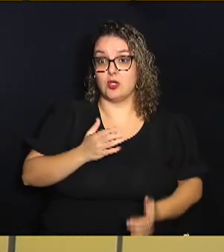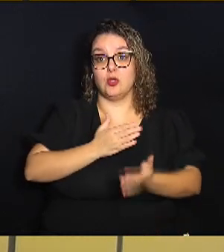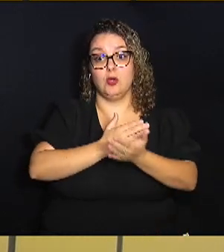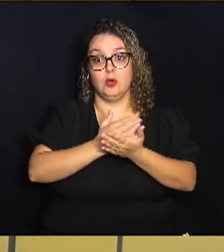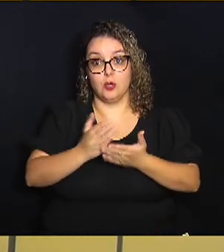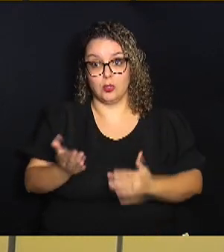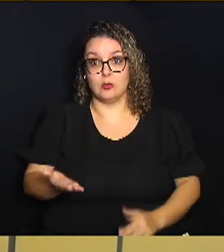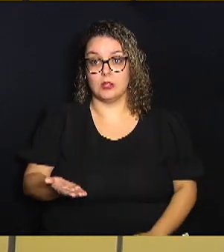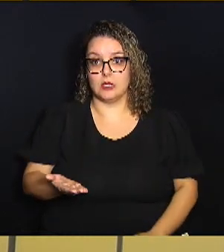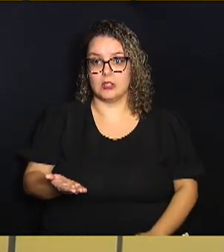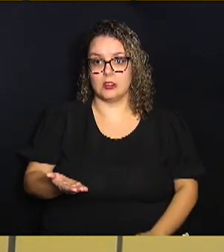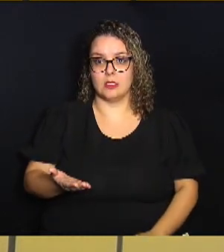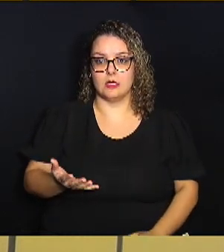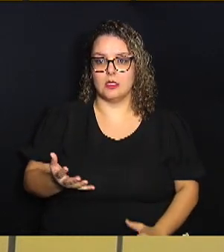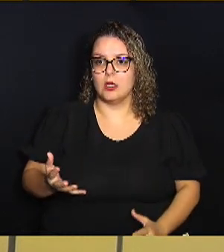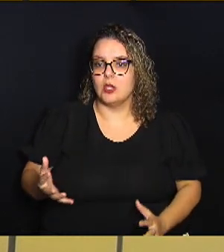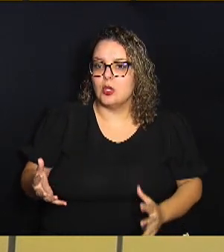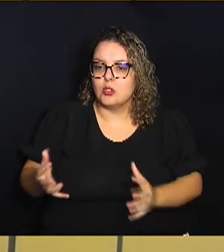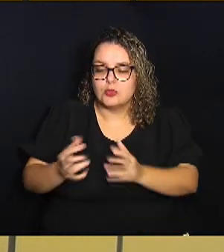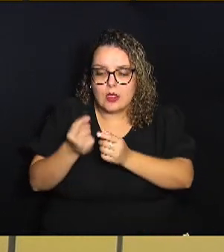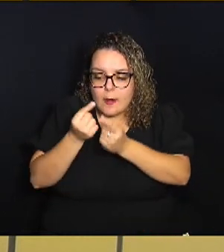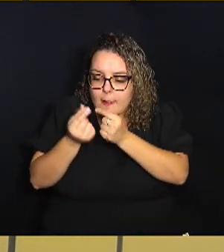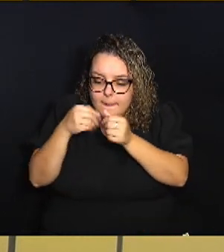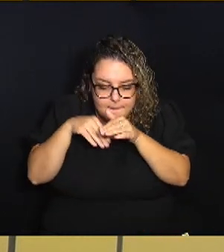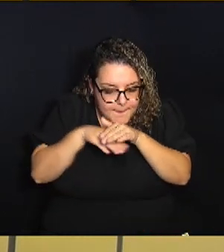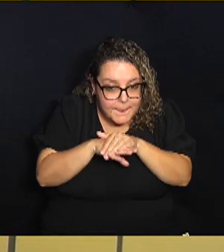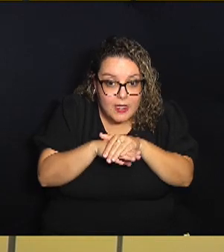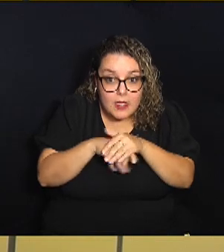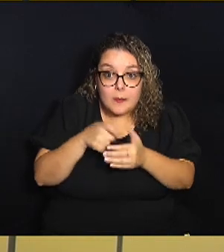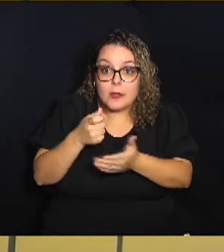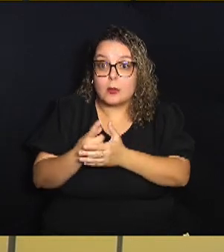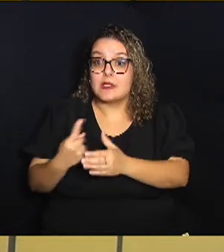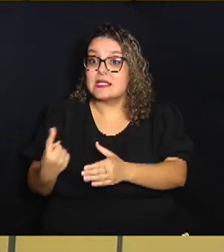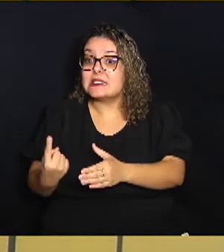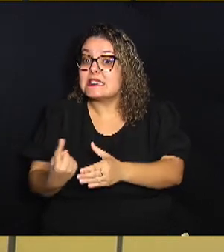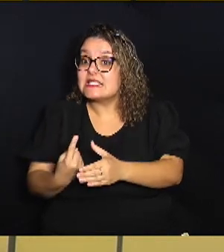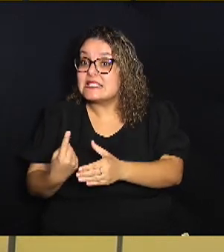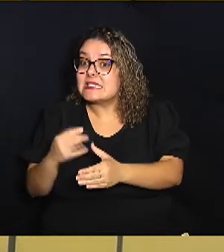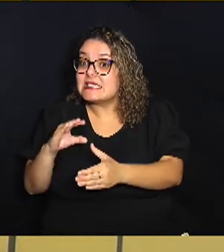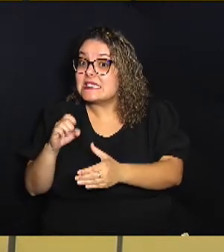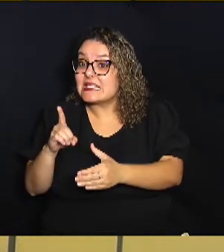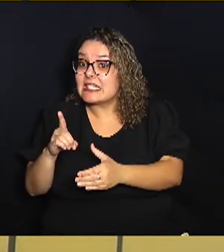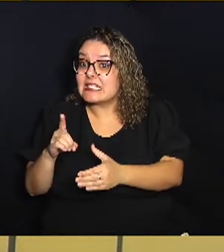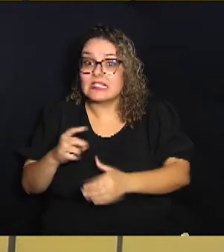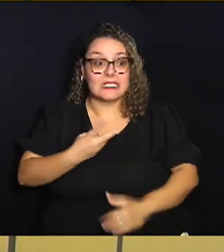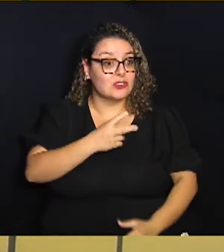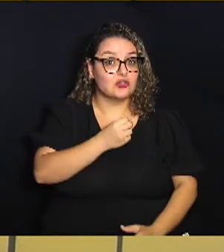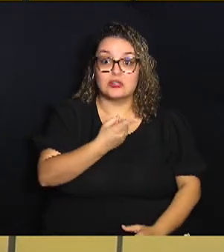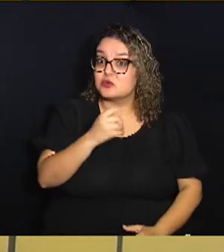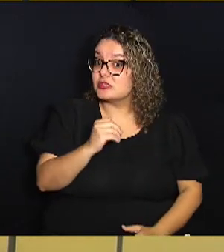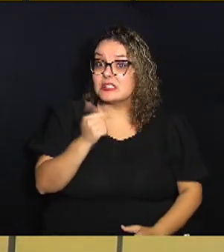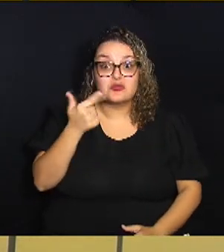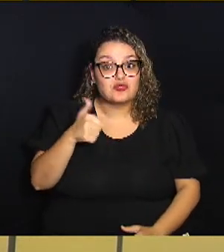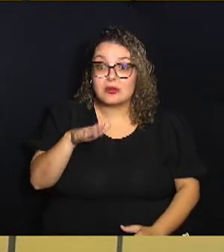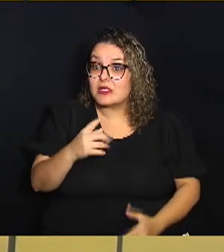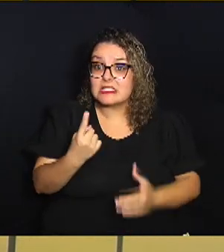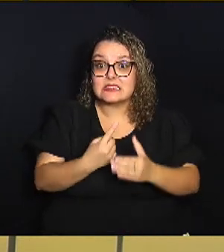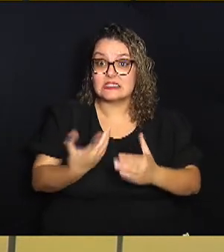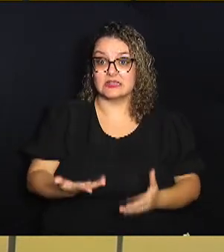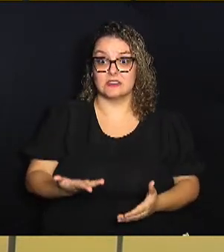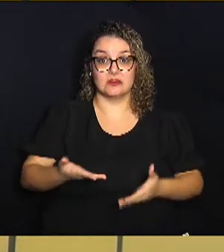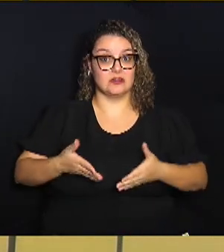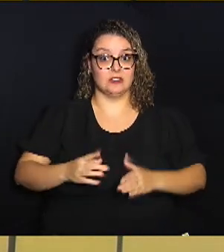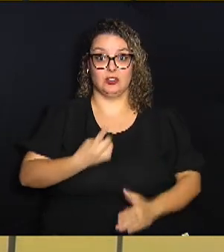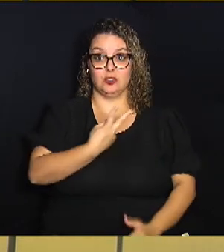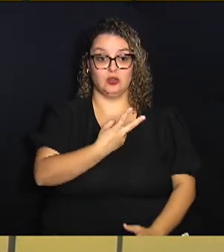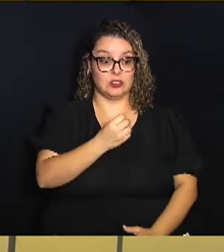ali, poxa, eu juntava todo o dinheirinho da minha mesada para comprar CD. Em 2010 não tinha mais CD. Então tem gente que nasceu em 2008,